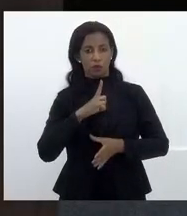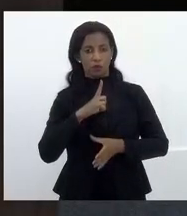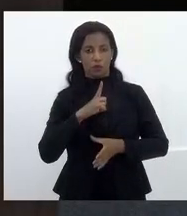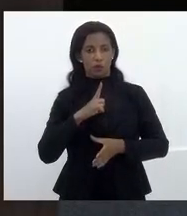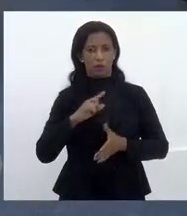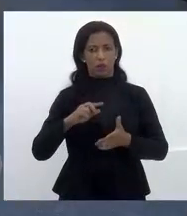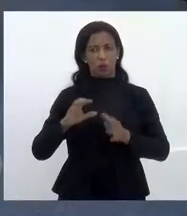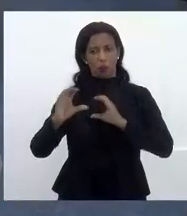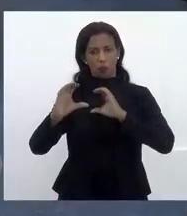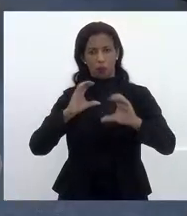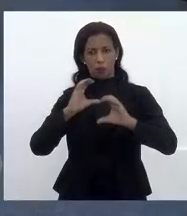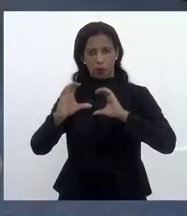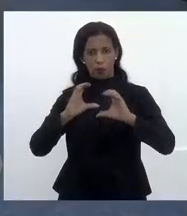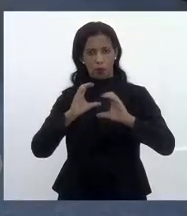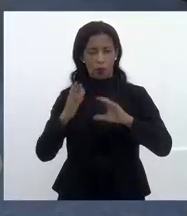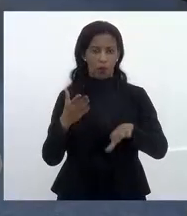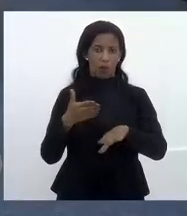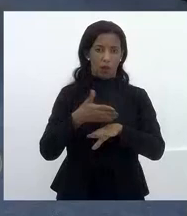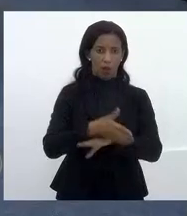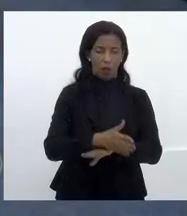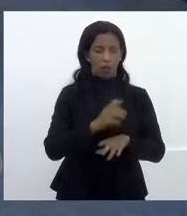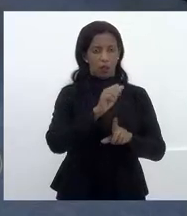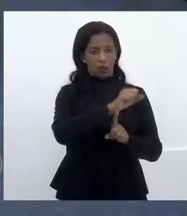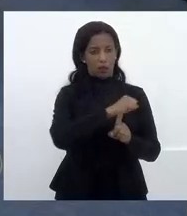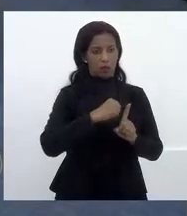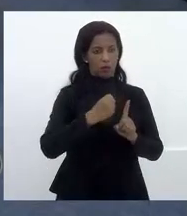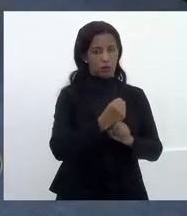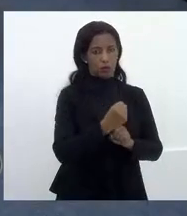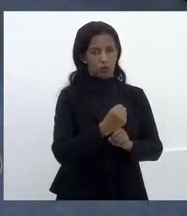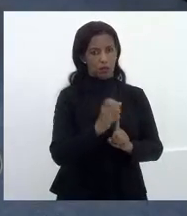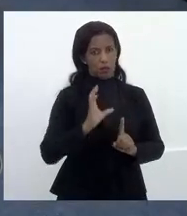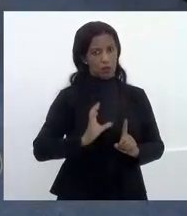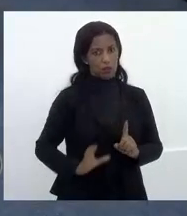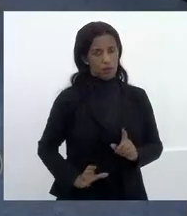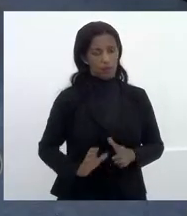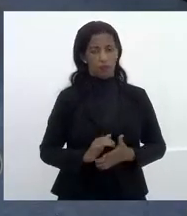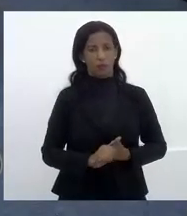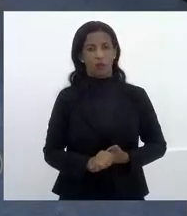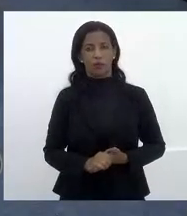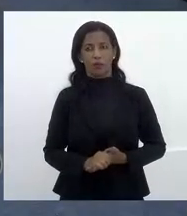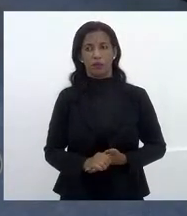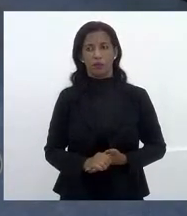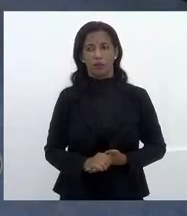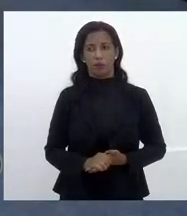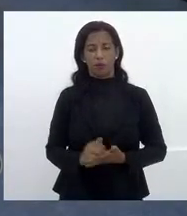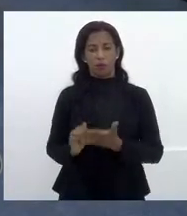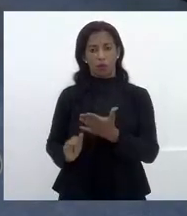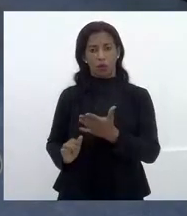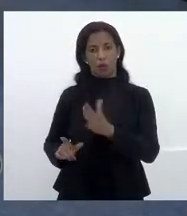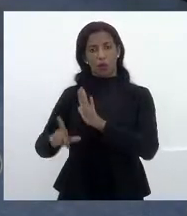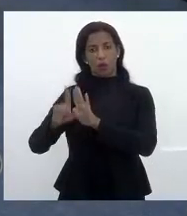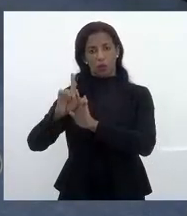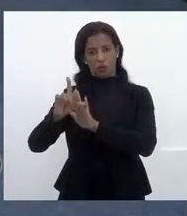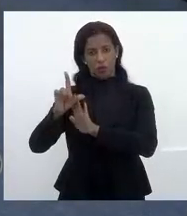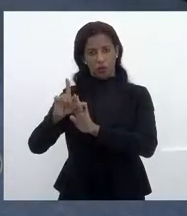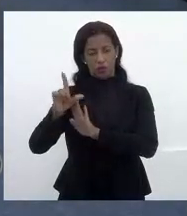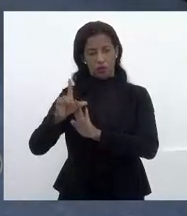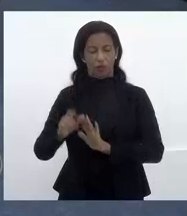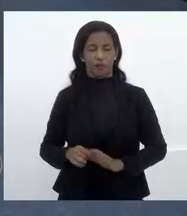instrumento de interlocução entre a sociedade civil e o legislativo